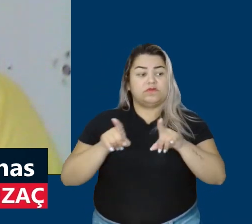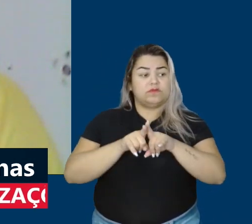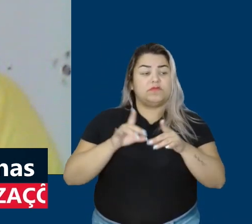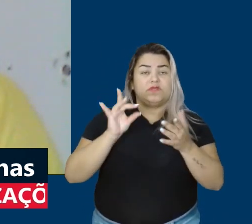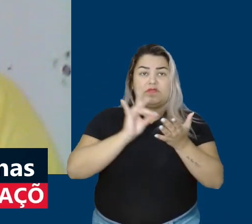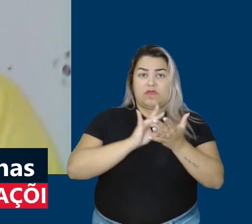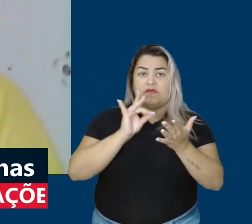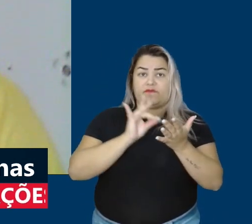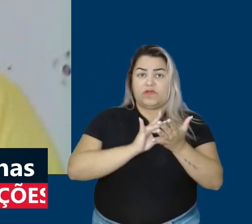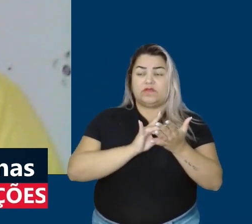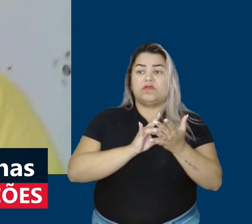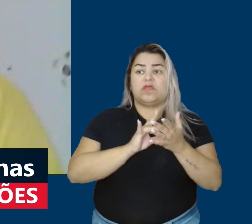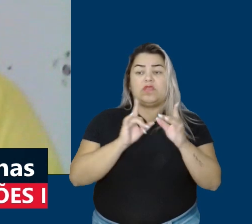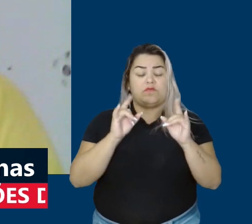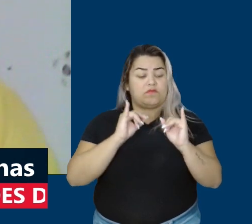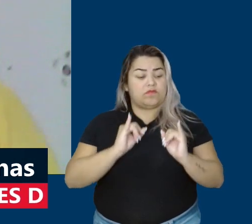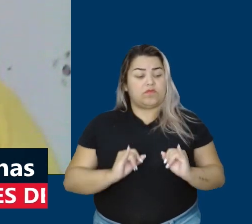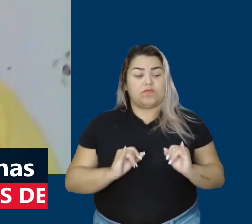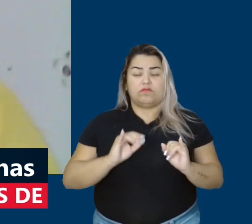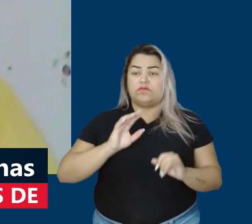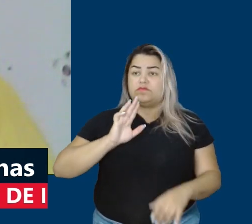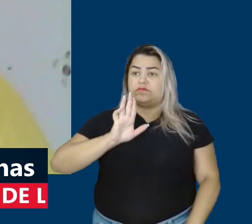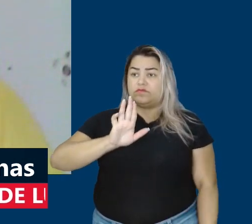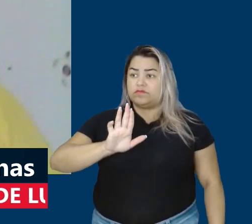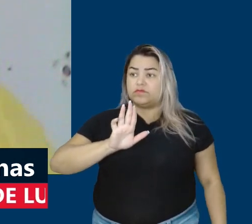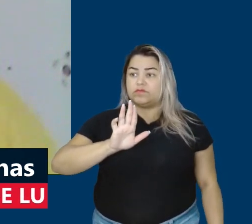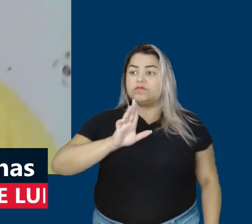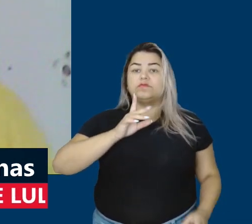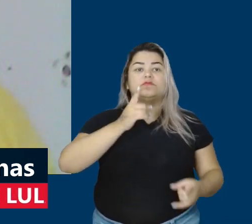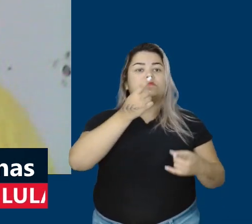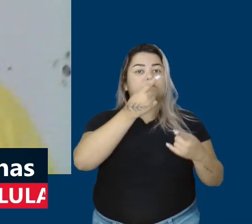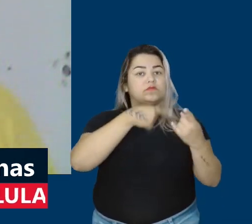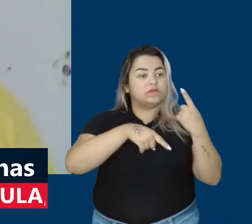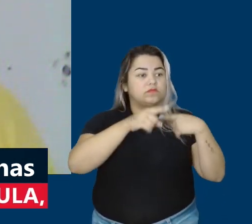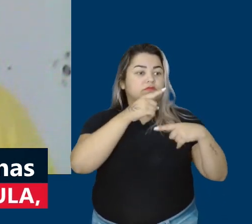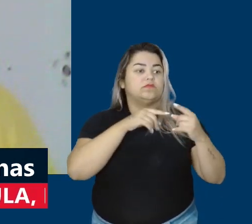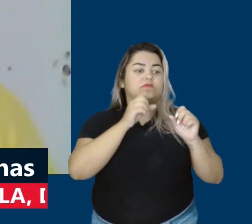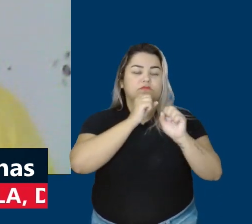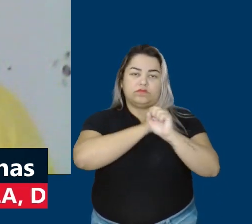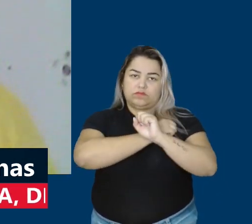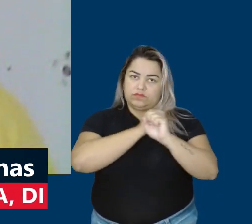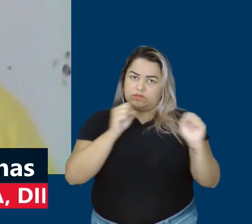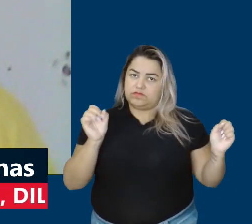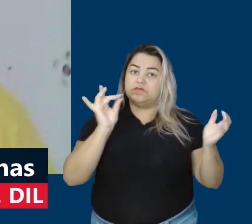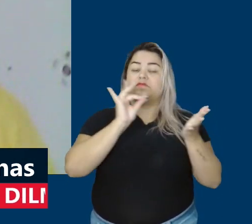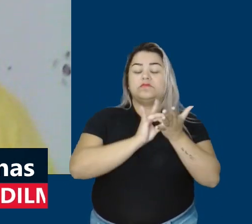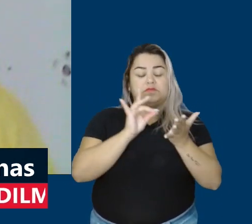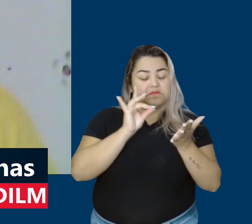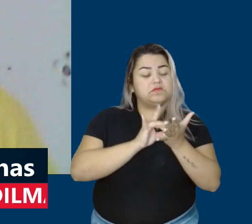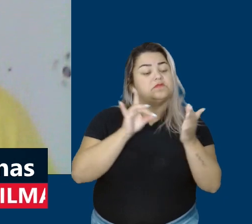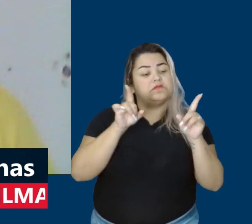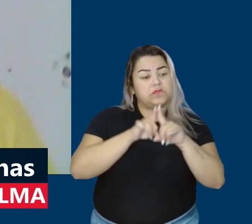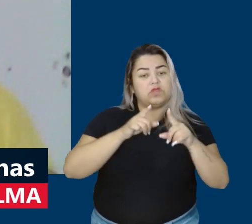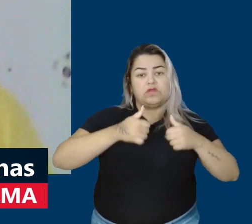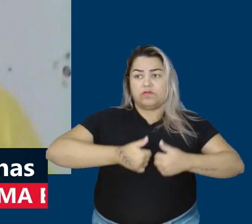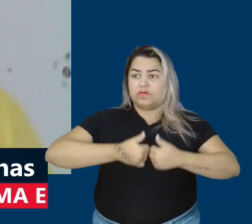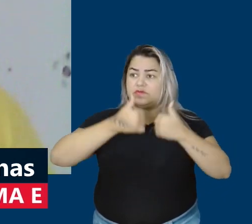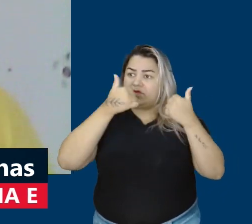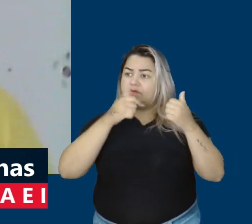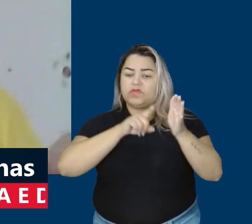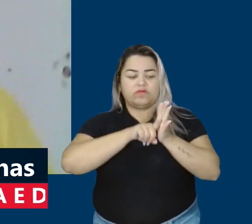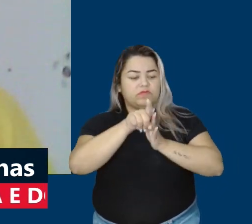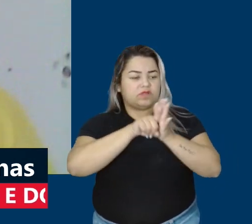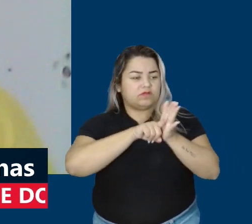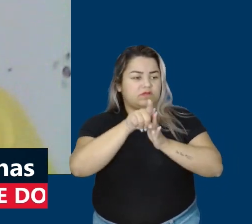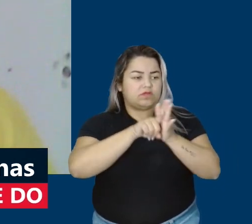é um retrato do governo Lula, da construção de uma possibilidade real de potencializar, de